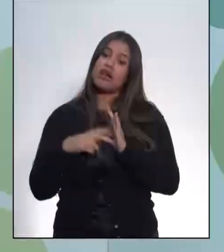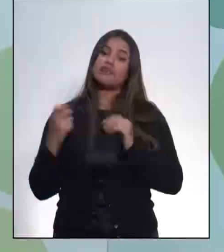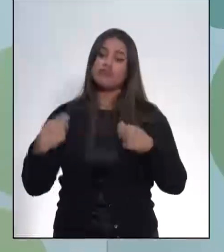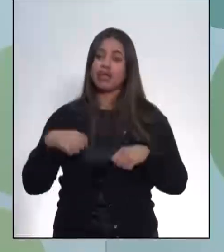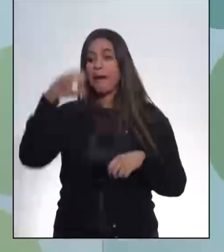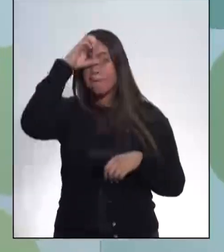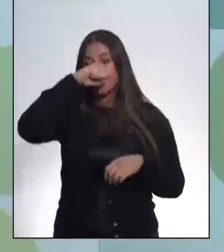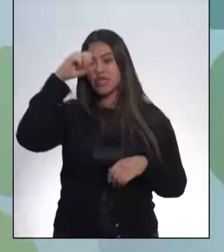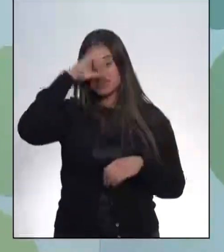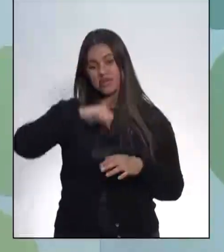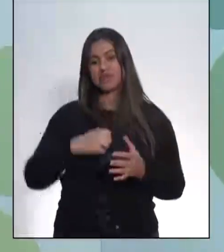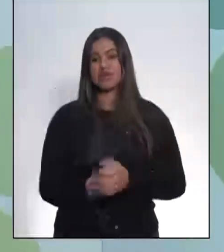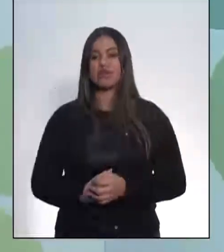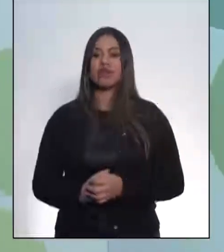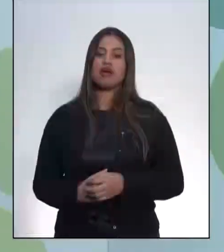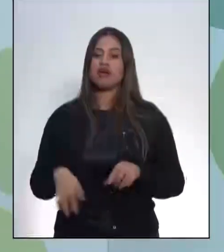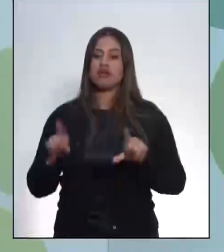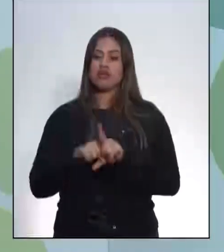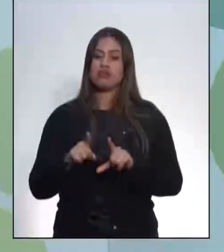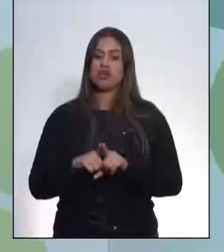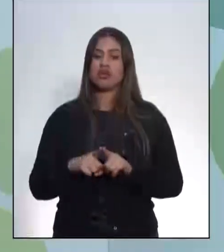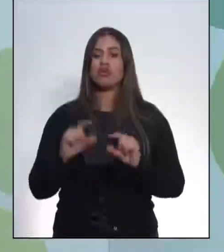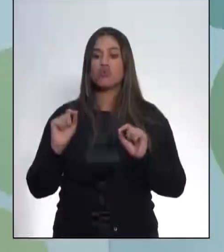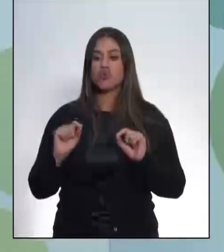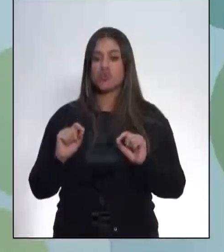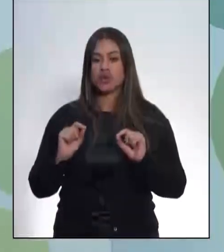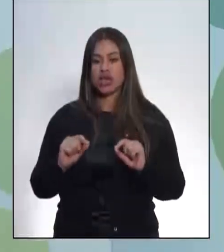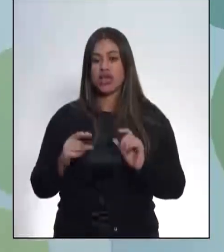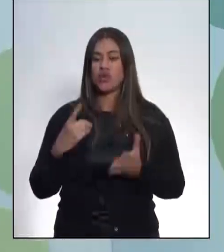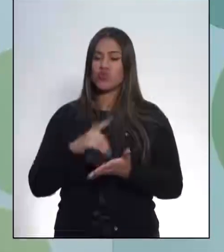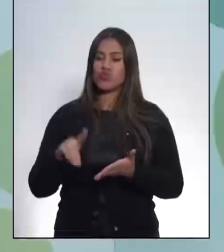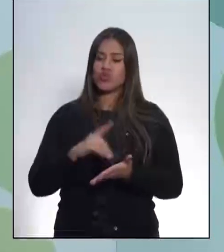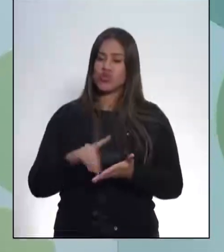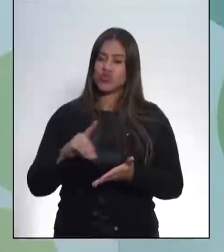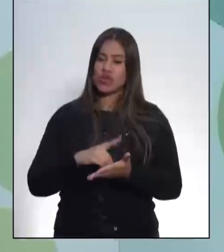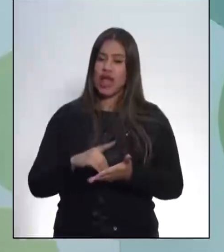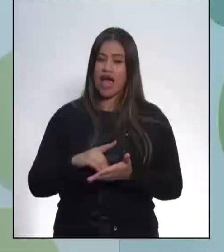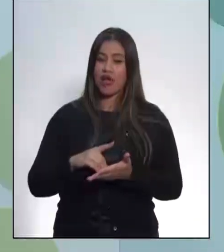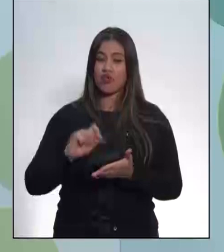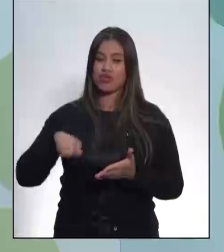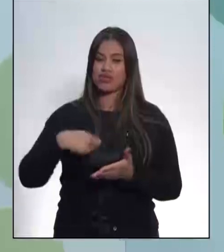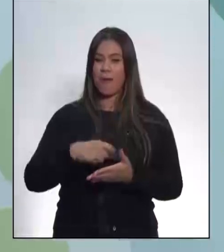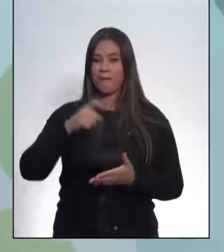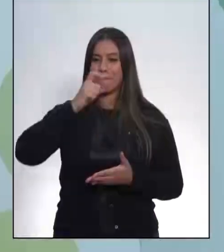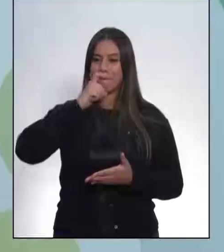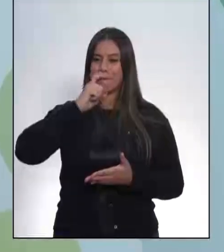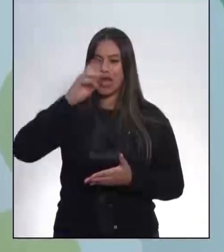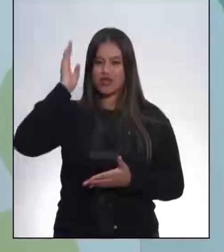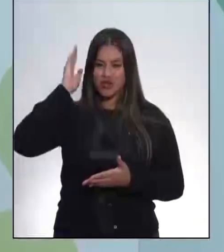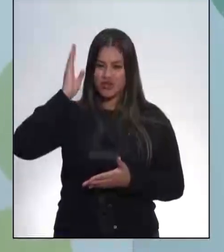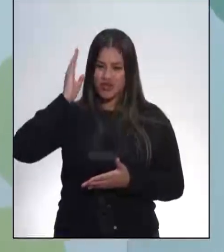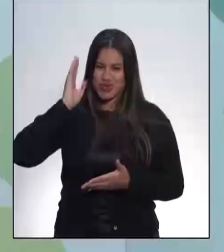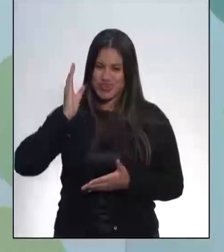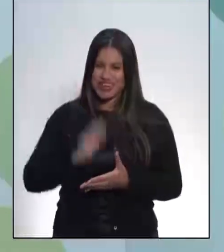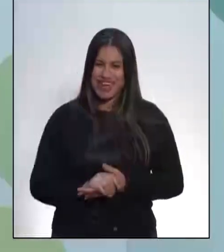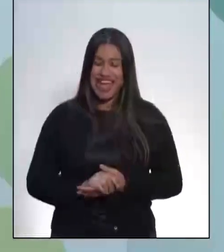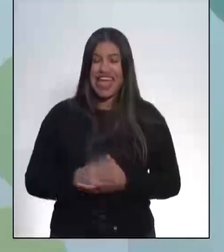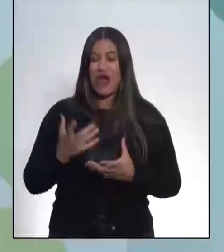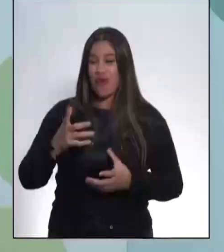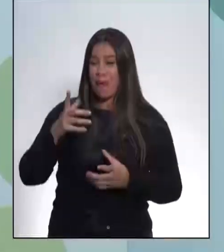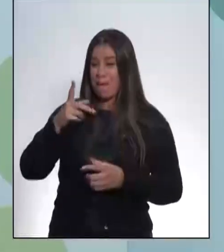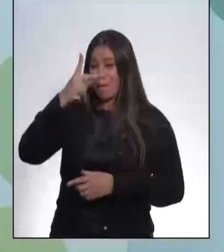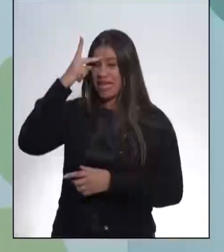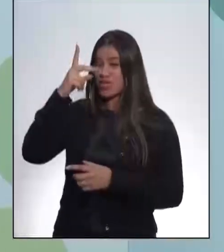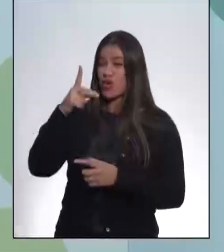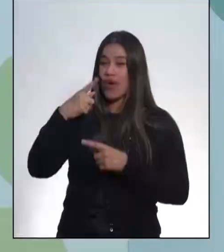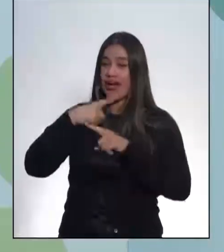vocabulário. Tudo bem? Inventaram uma coisa muito chata, quer dizer que o dicionário é o pai dos burros. Eu não sei, eu queria pegar essa pessoa e dar uma surra com um